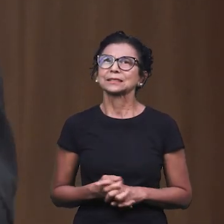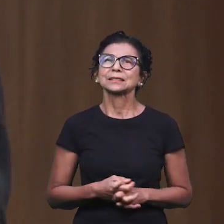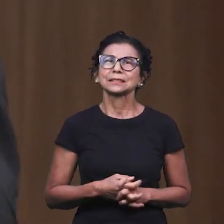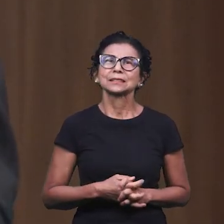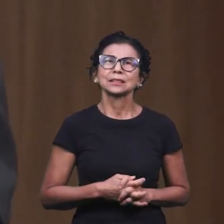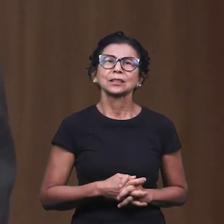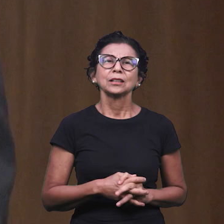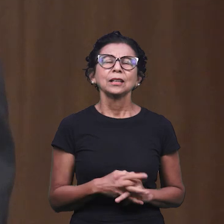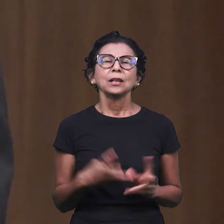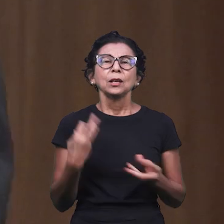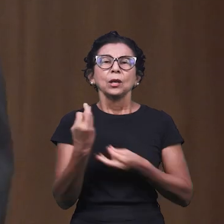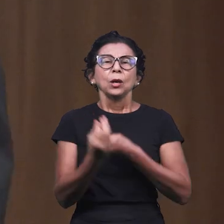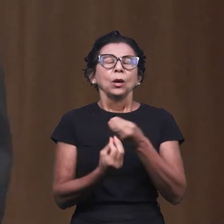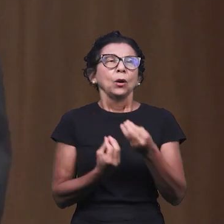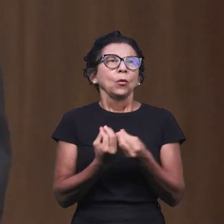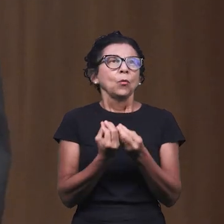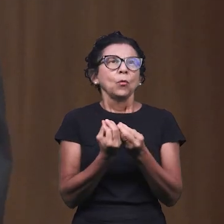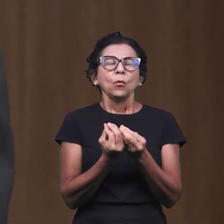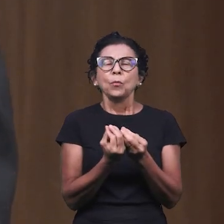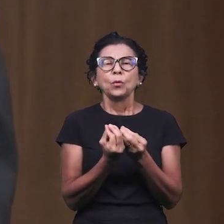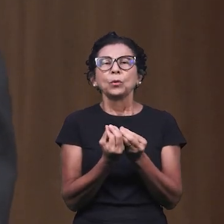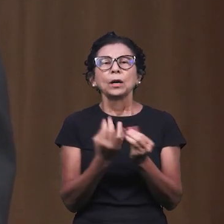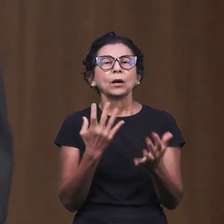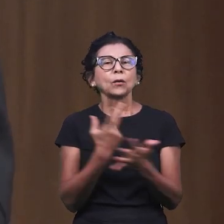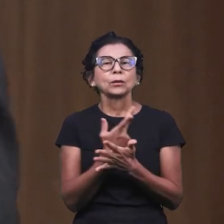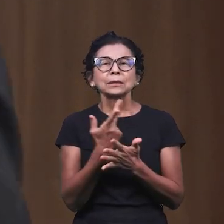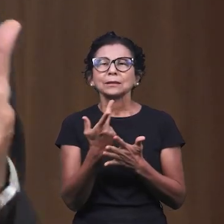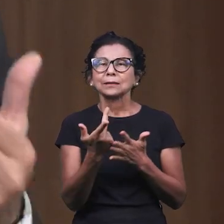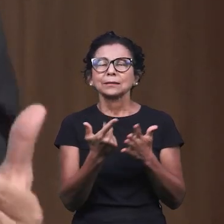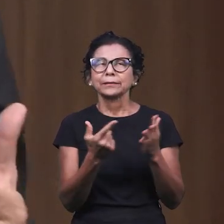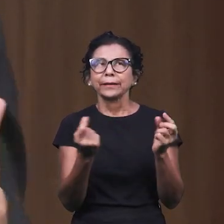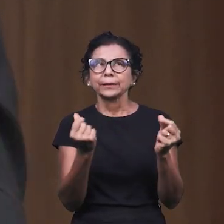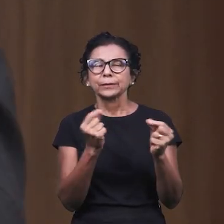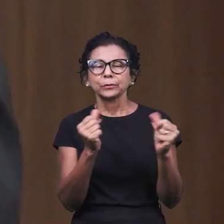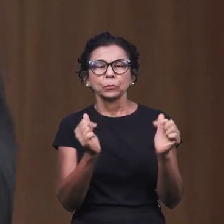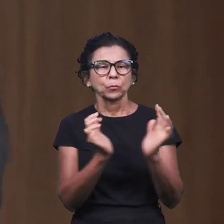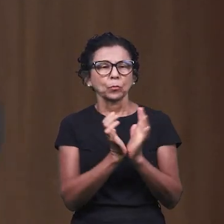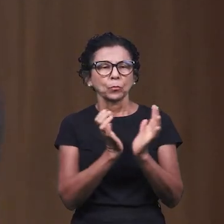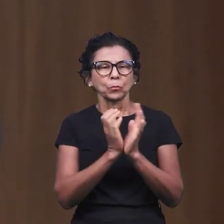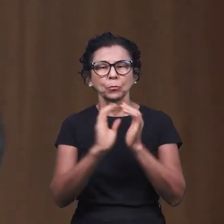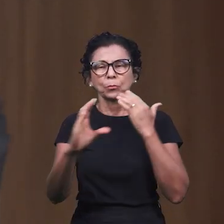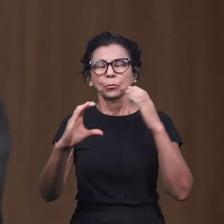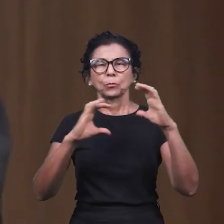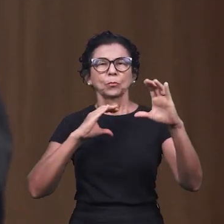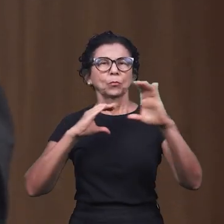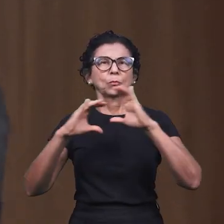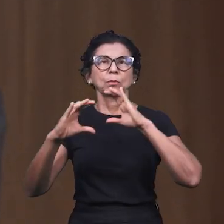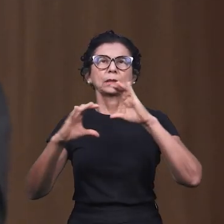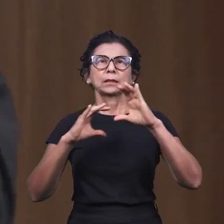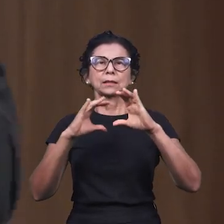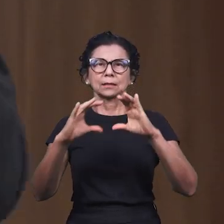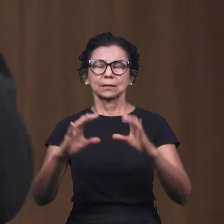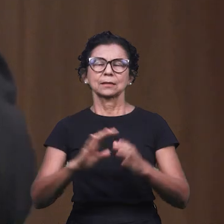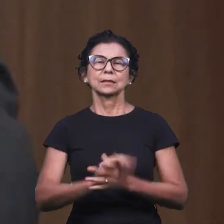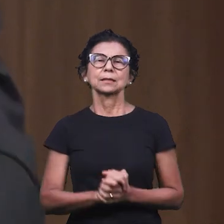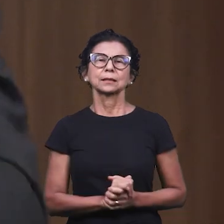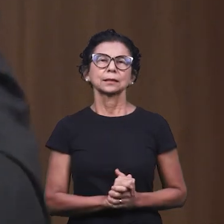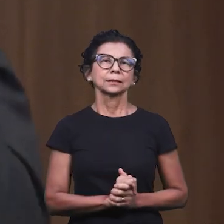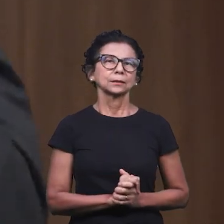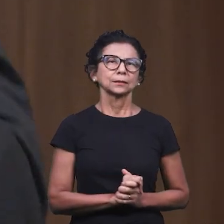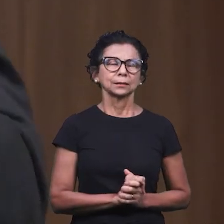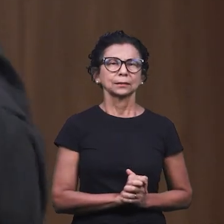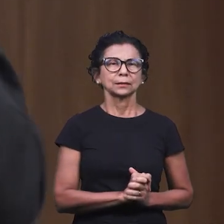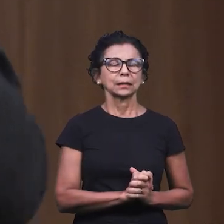chegar a matar uma pessoa, mas se bem utilizado, pode auxiliar muitas pessoas em ajudar a